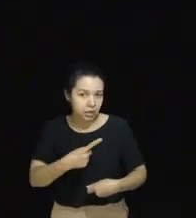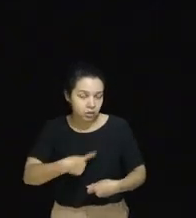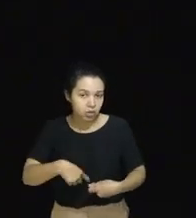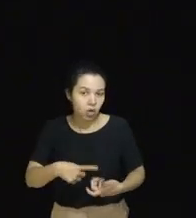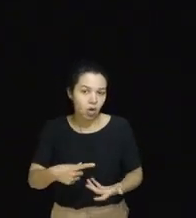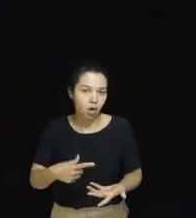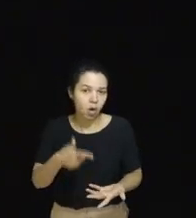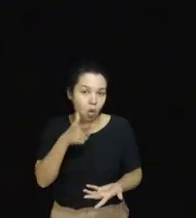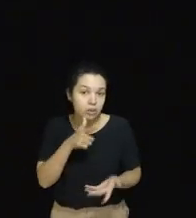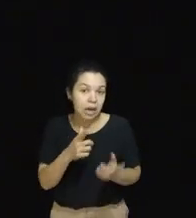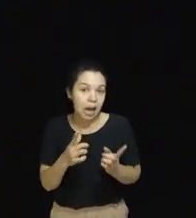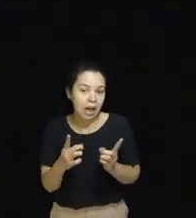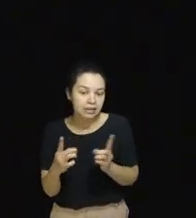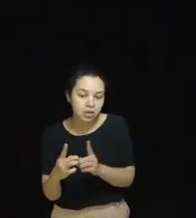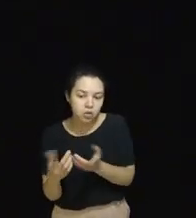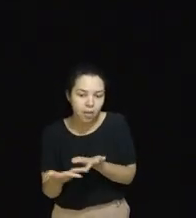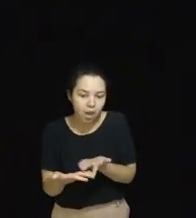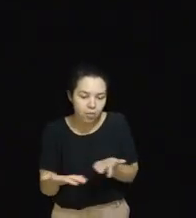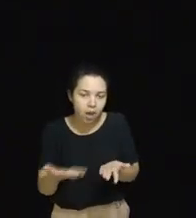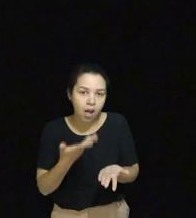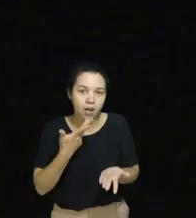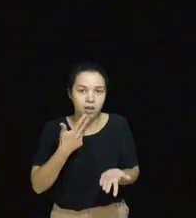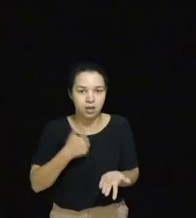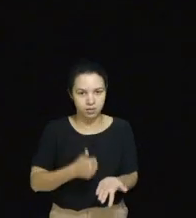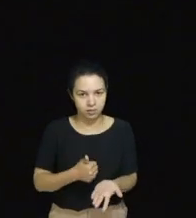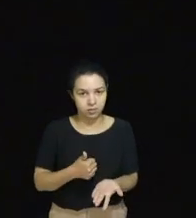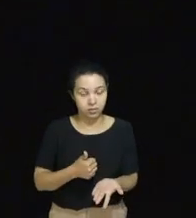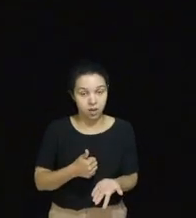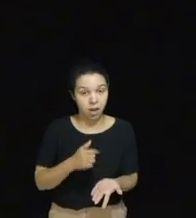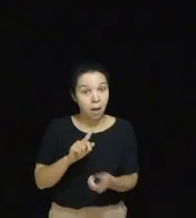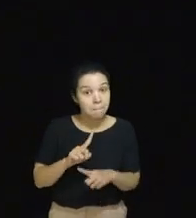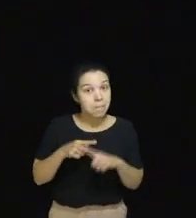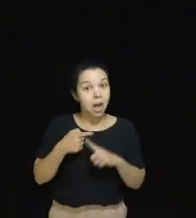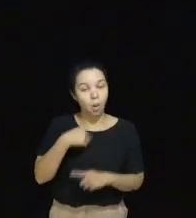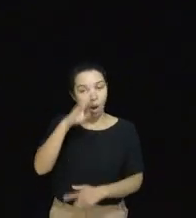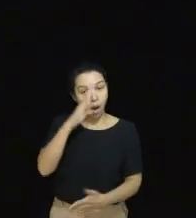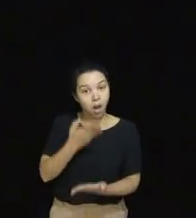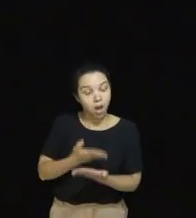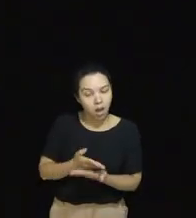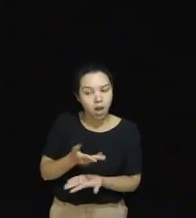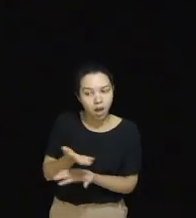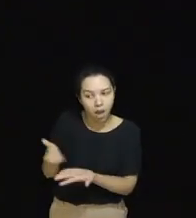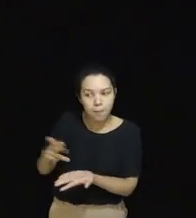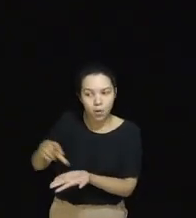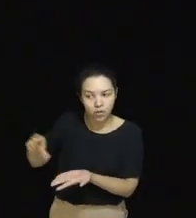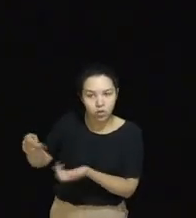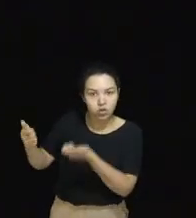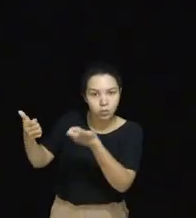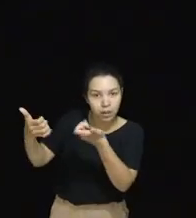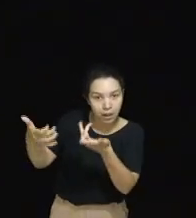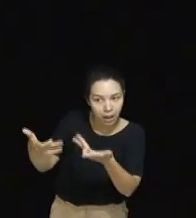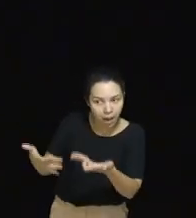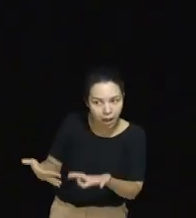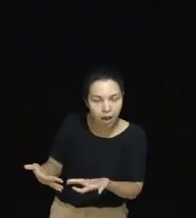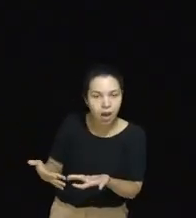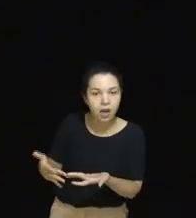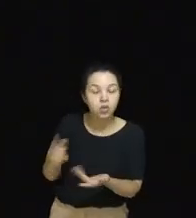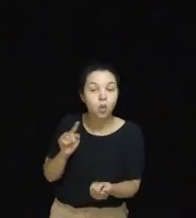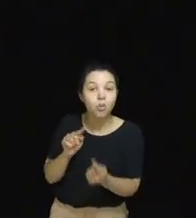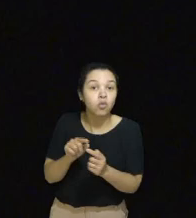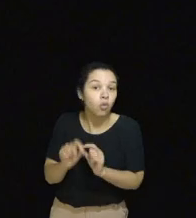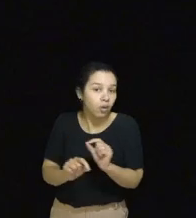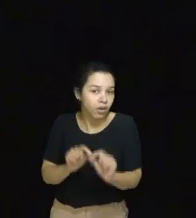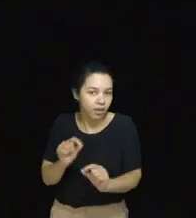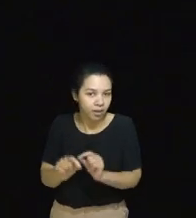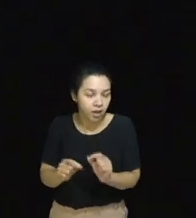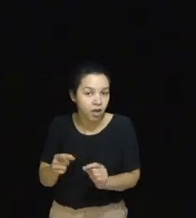um atendimento para essas crianças. Mas eu acredito que o que as professoras trouxeram e quiseram trazer aqui é que